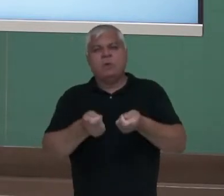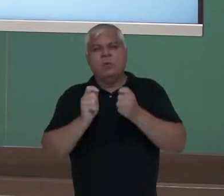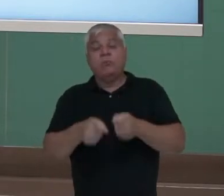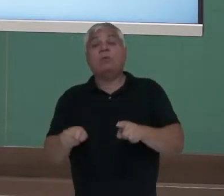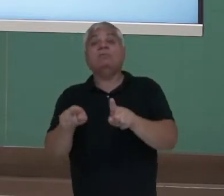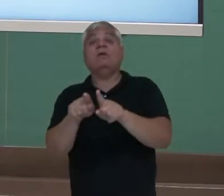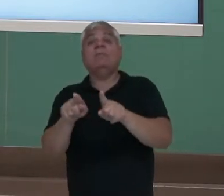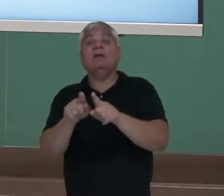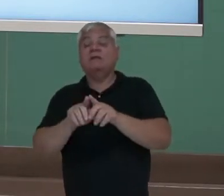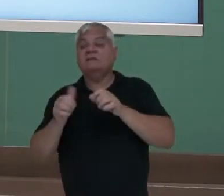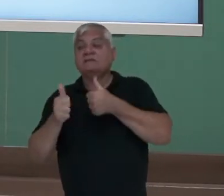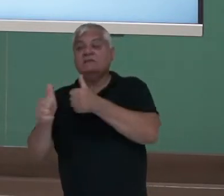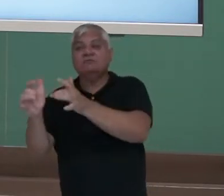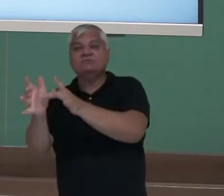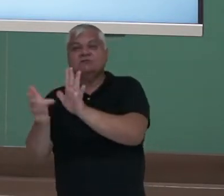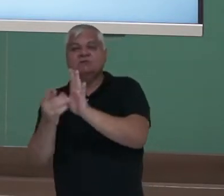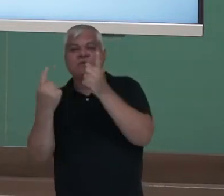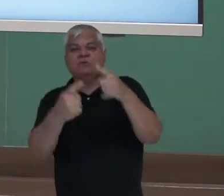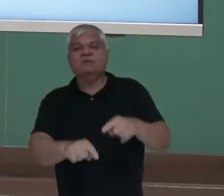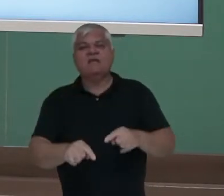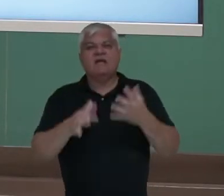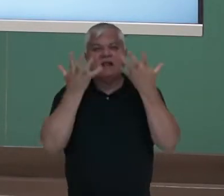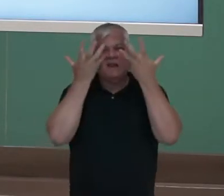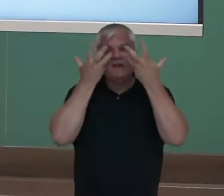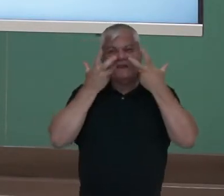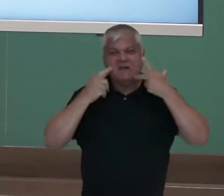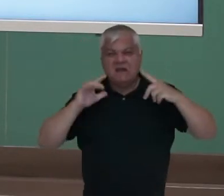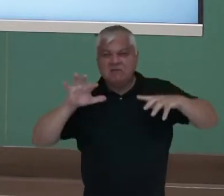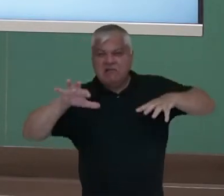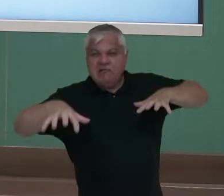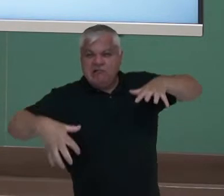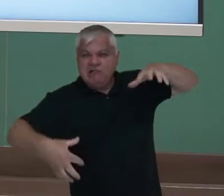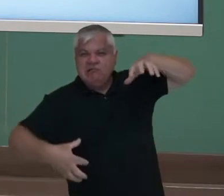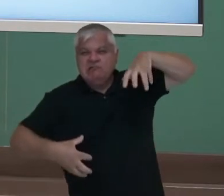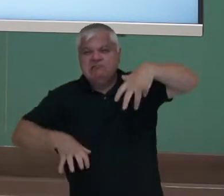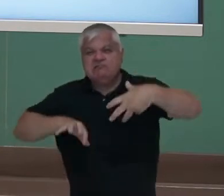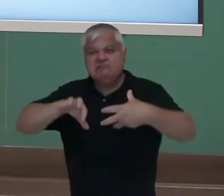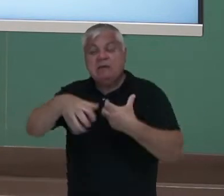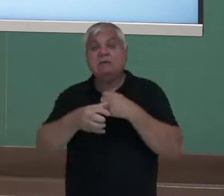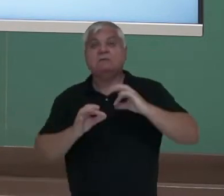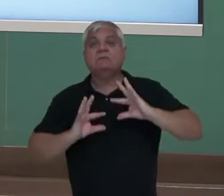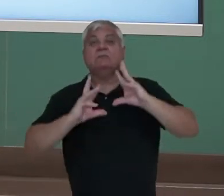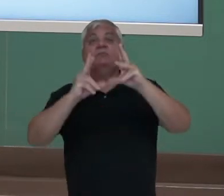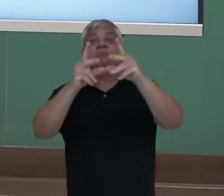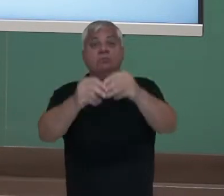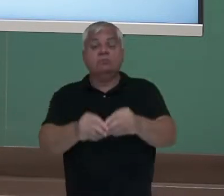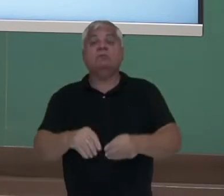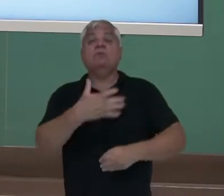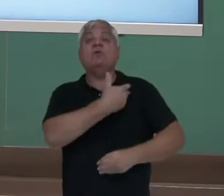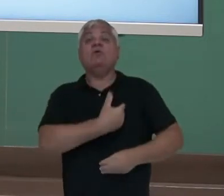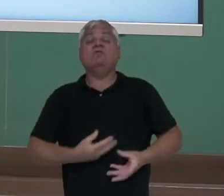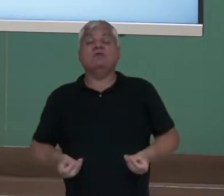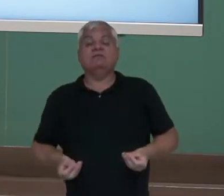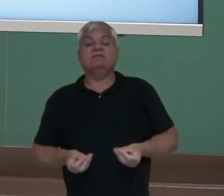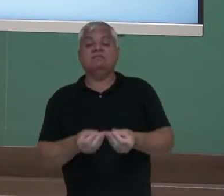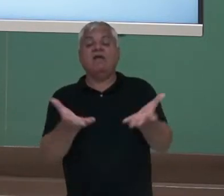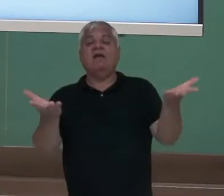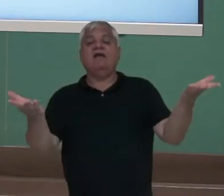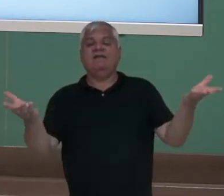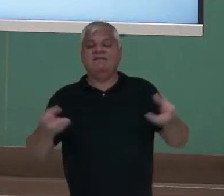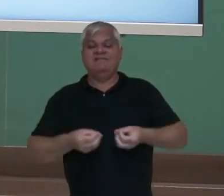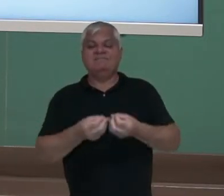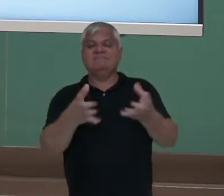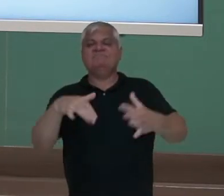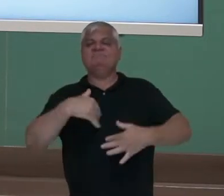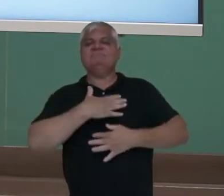contra os leões, que é a chamada política do pão e circo, né? Quando o governo oferecia entretenimento e